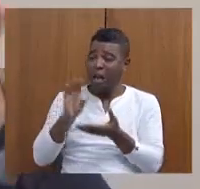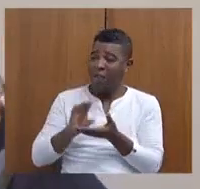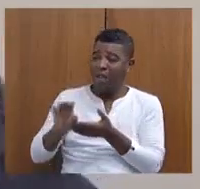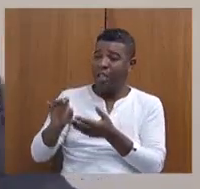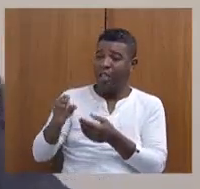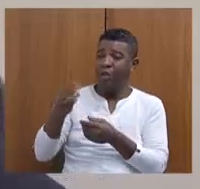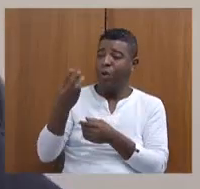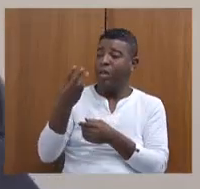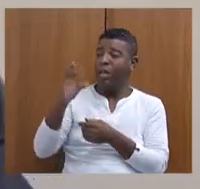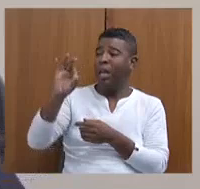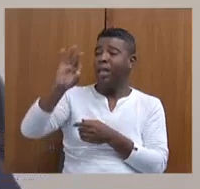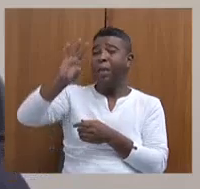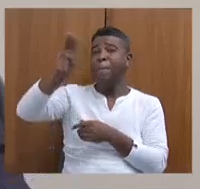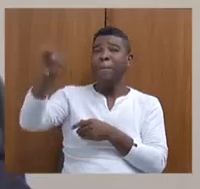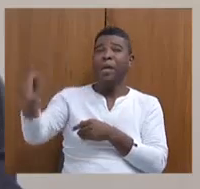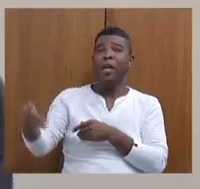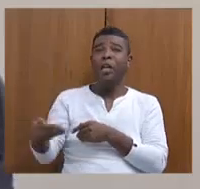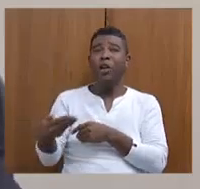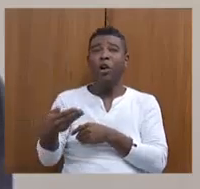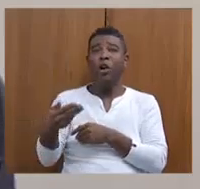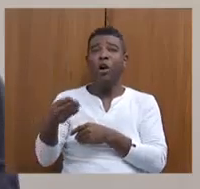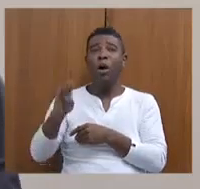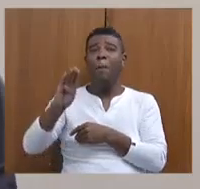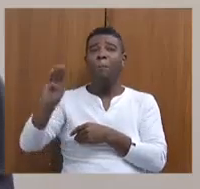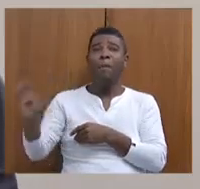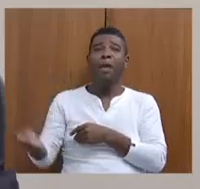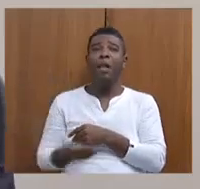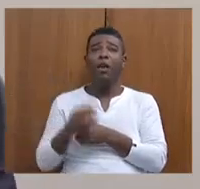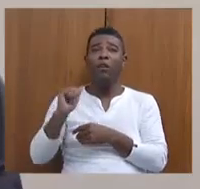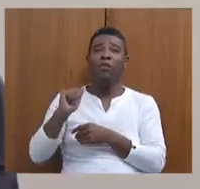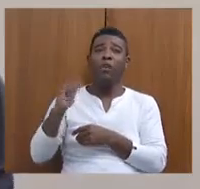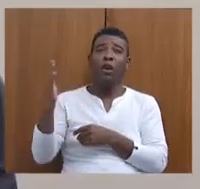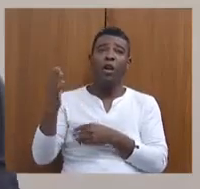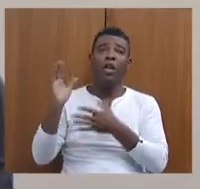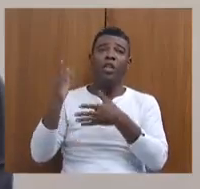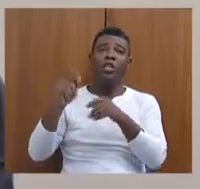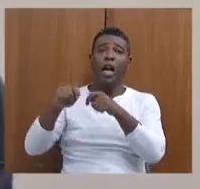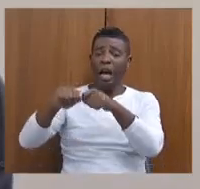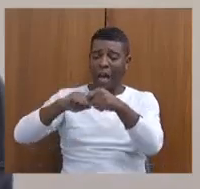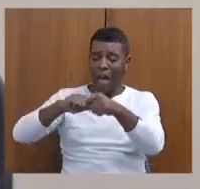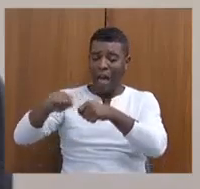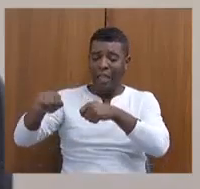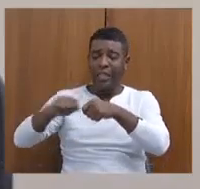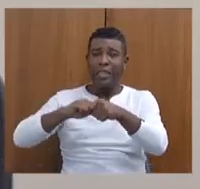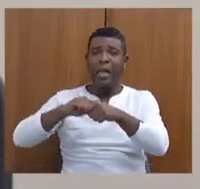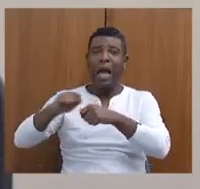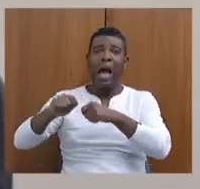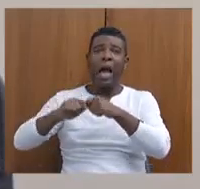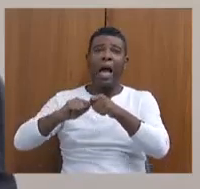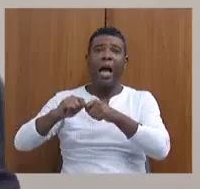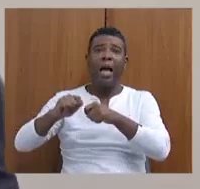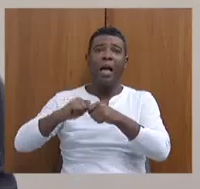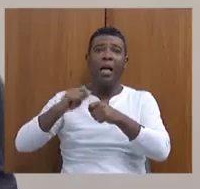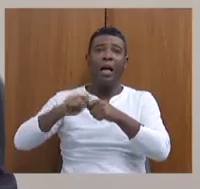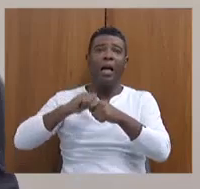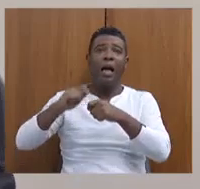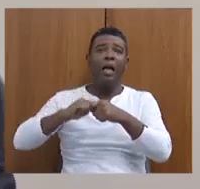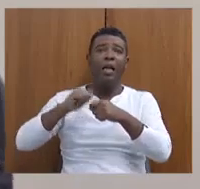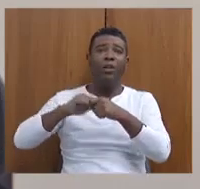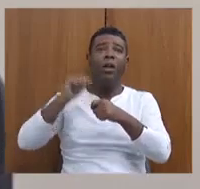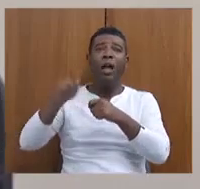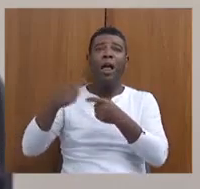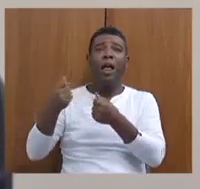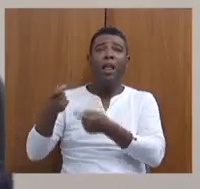desses 30 bilhões 12 já foram rasgados foram de negócios que se investiu e